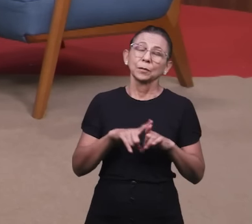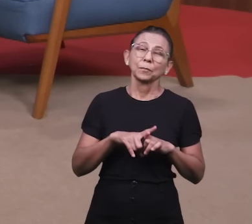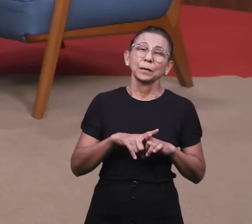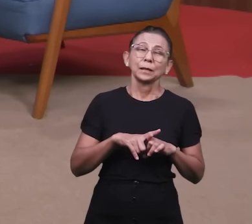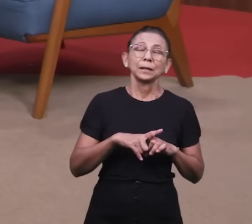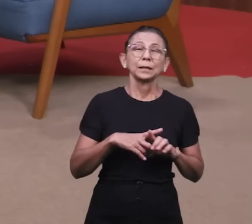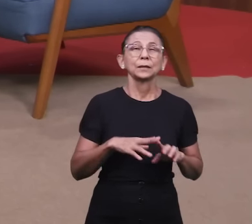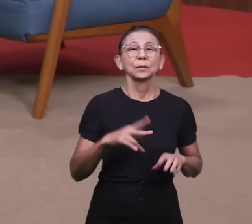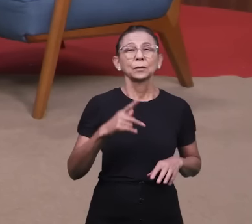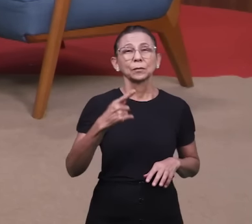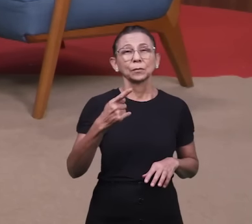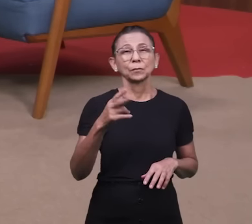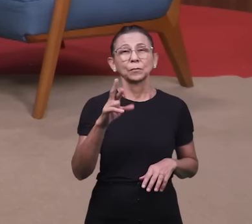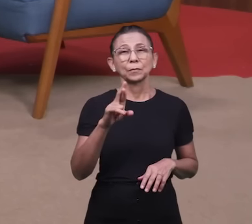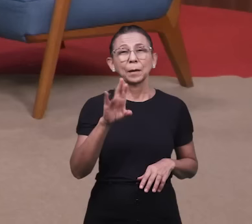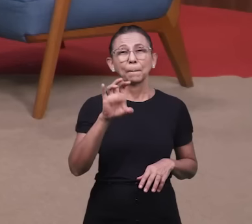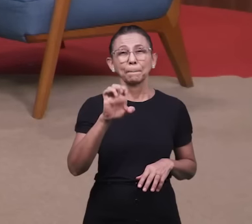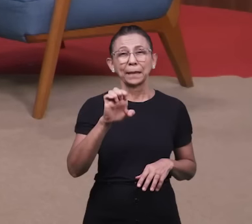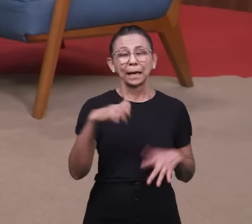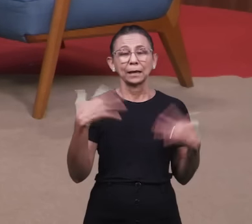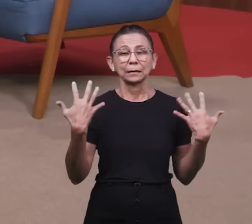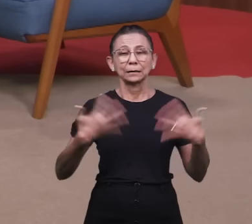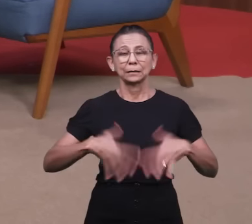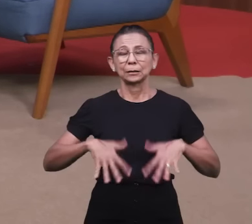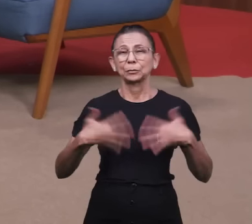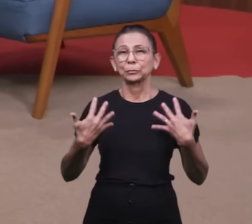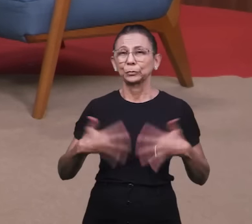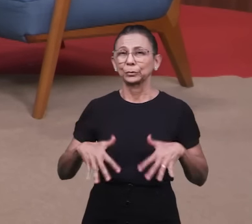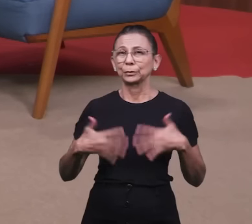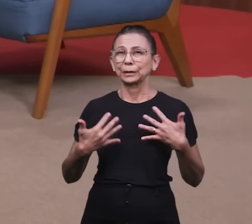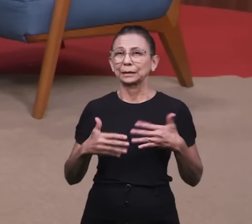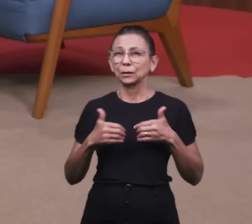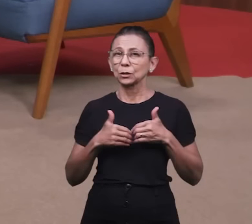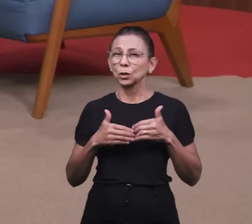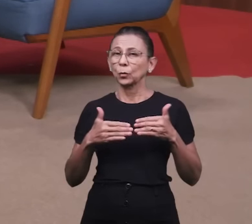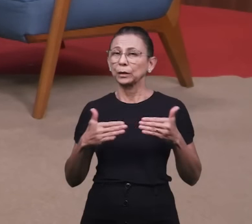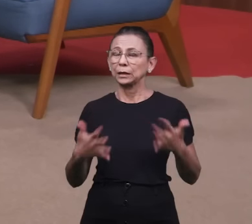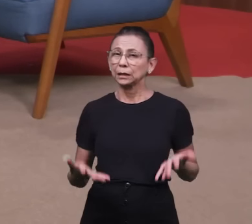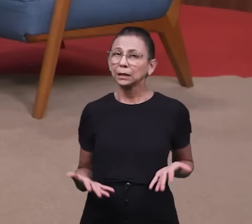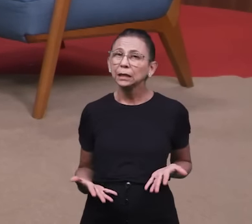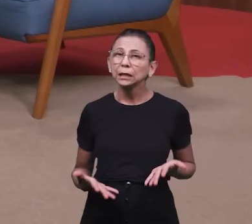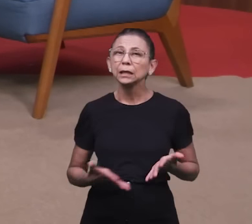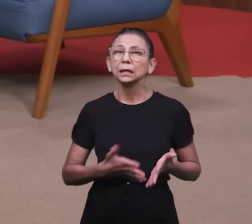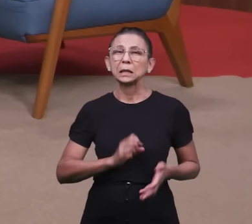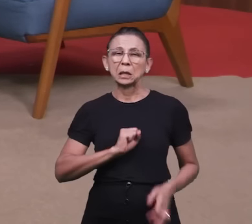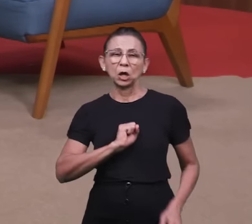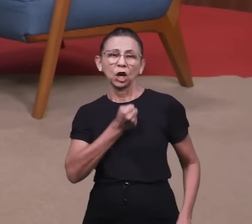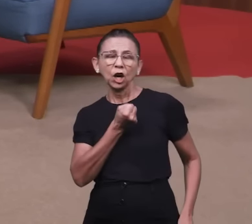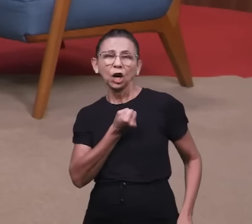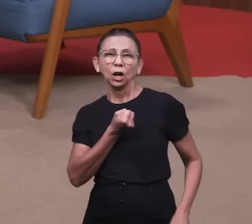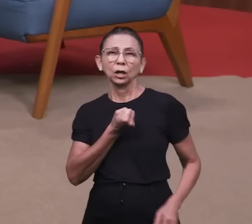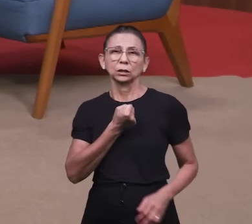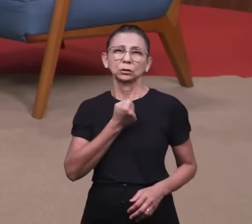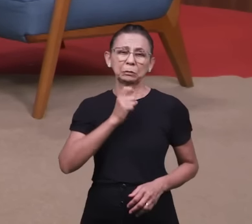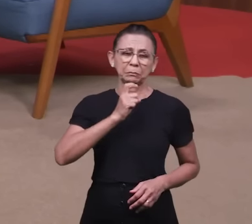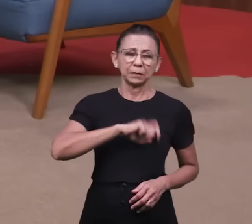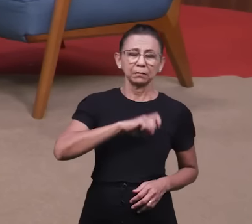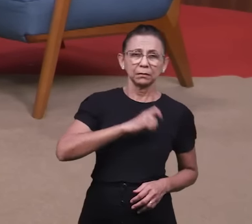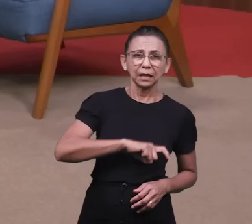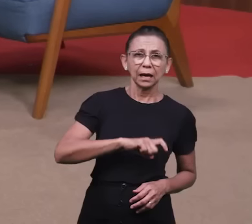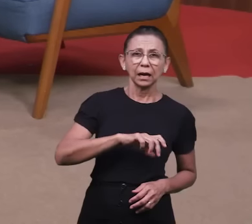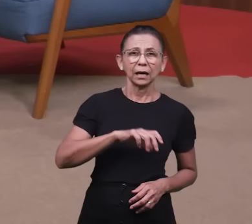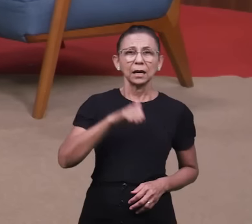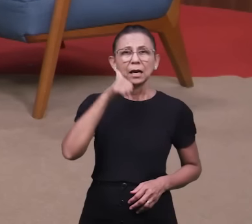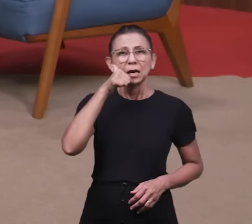pré tribulação que é o momento do esfriamento amor multiplicação da iniquidade pai contra filho